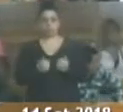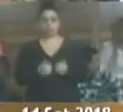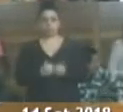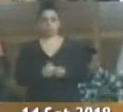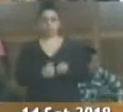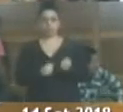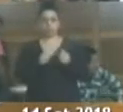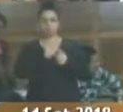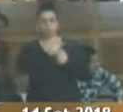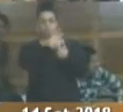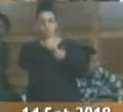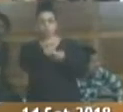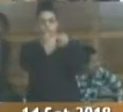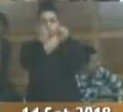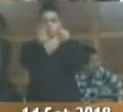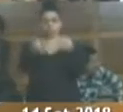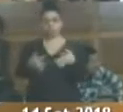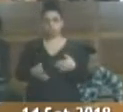que vocalizou aí